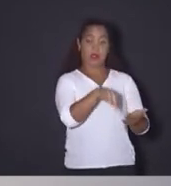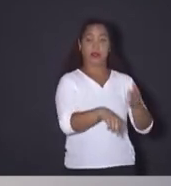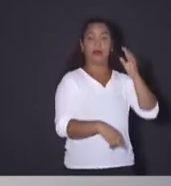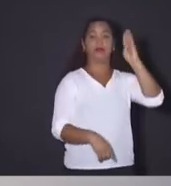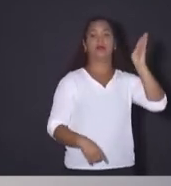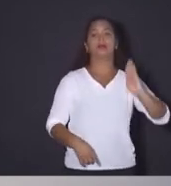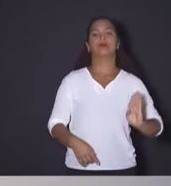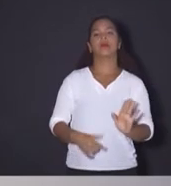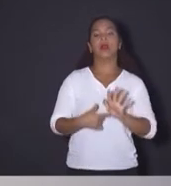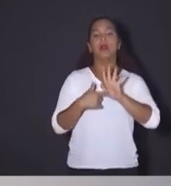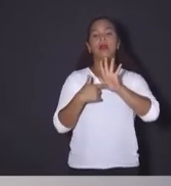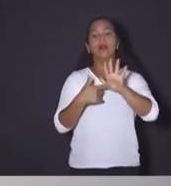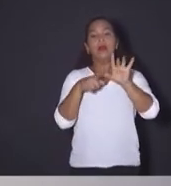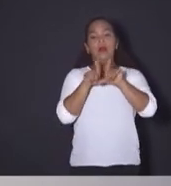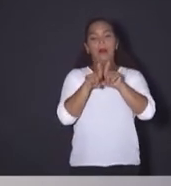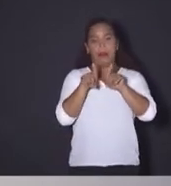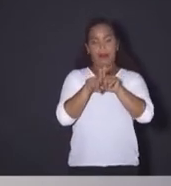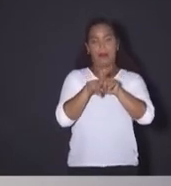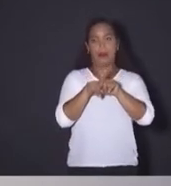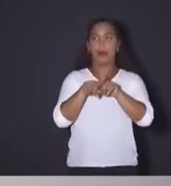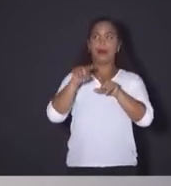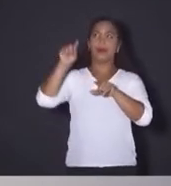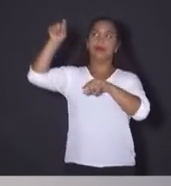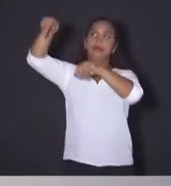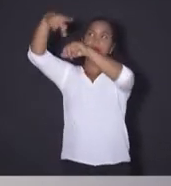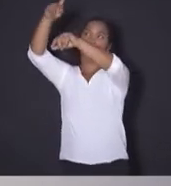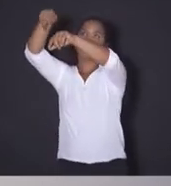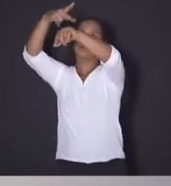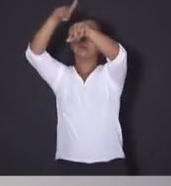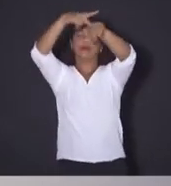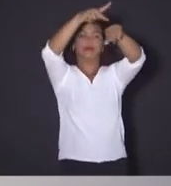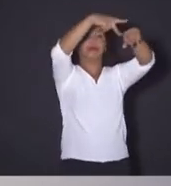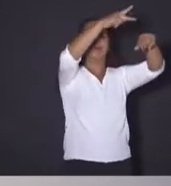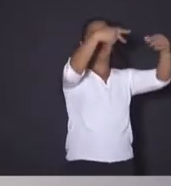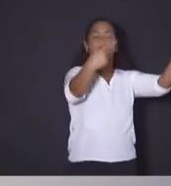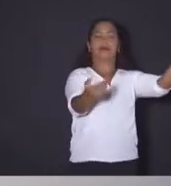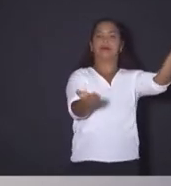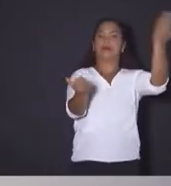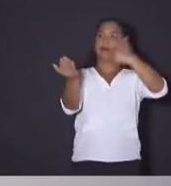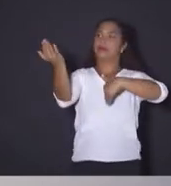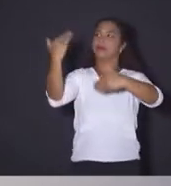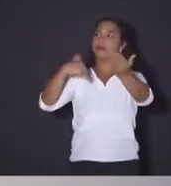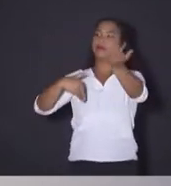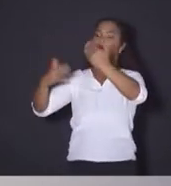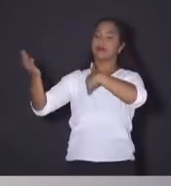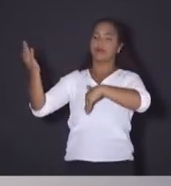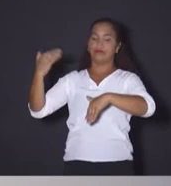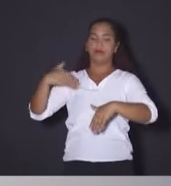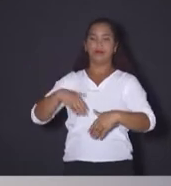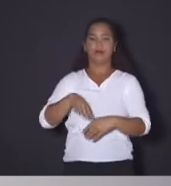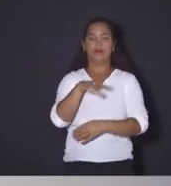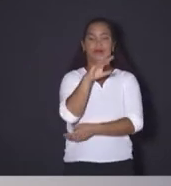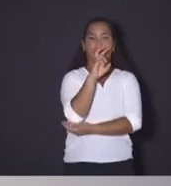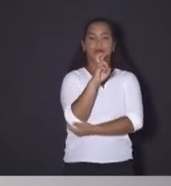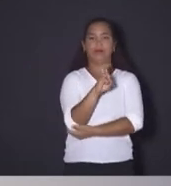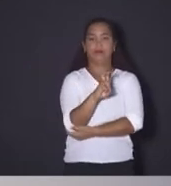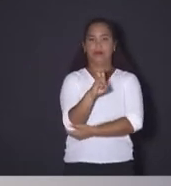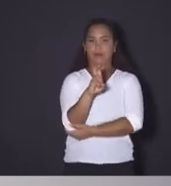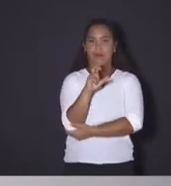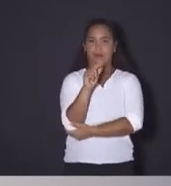indicar inclusive que a importação desse medicamento no brasil aumentou de 500 e